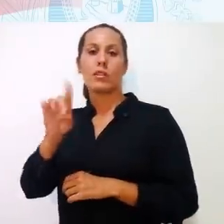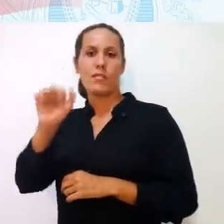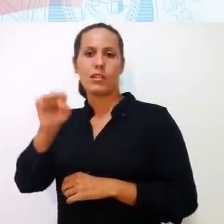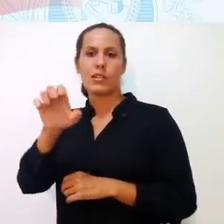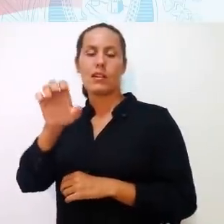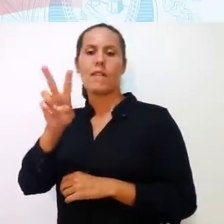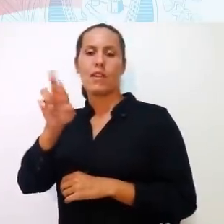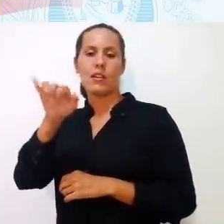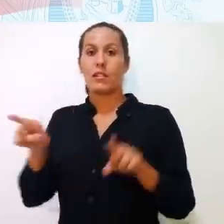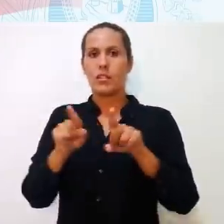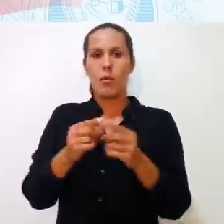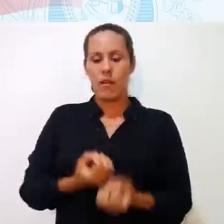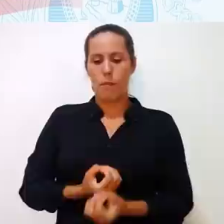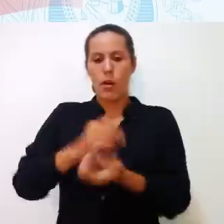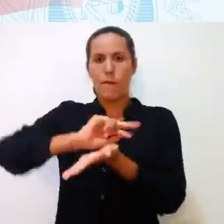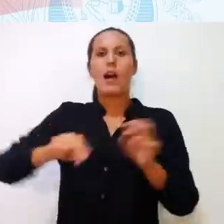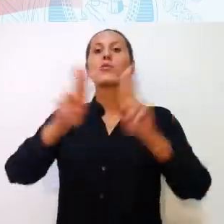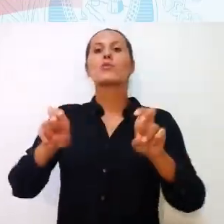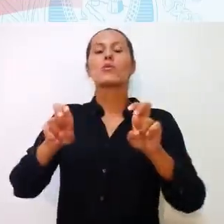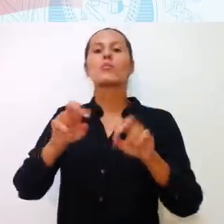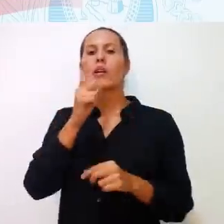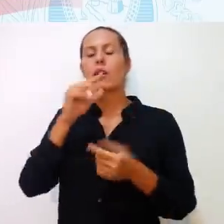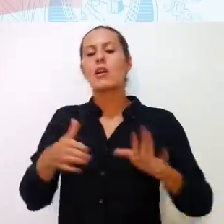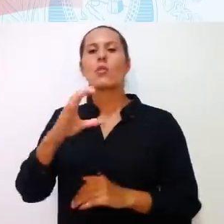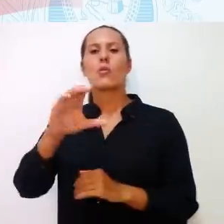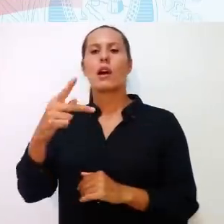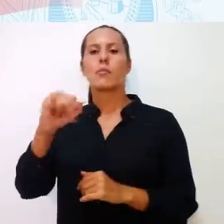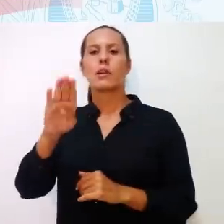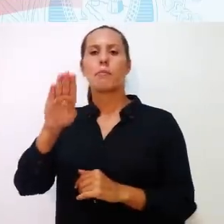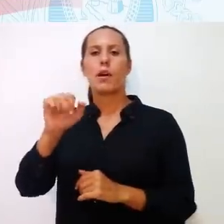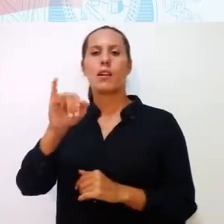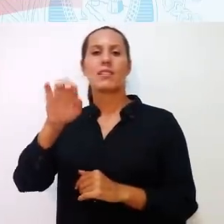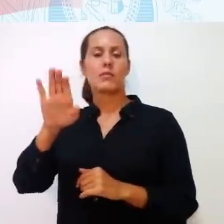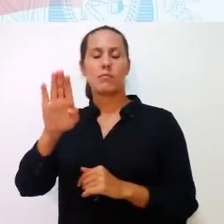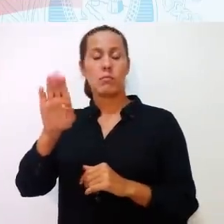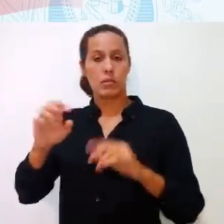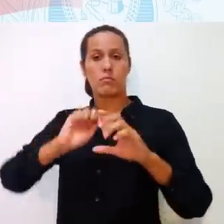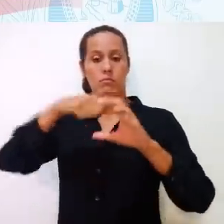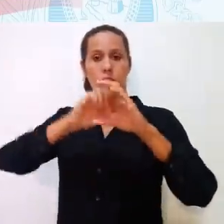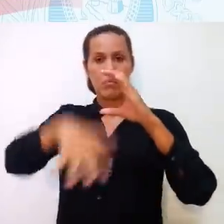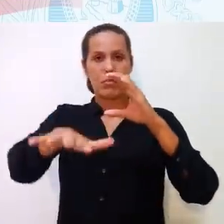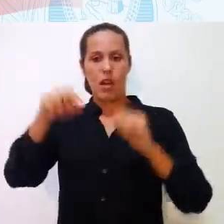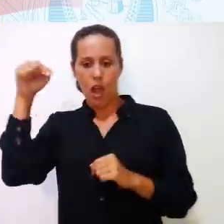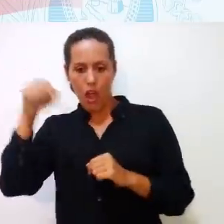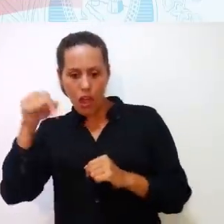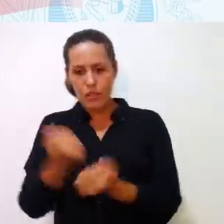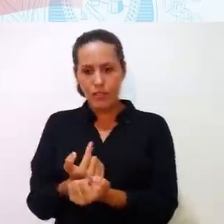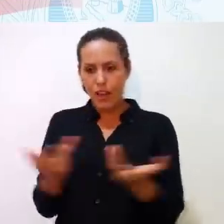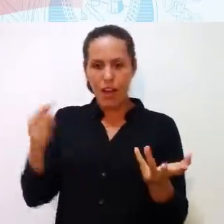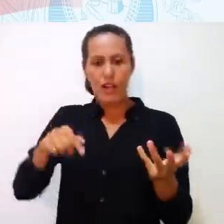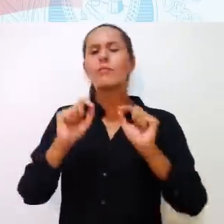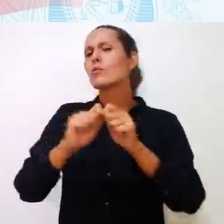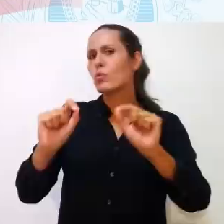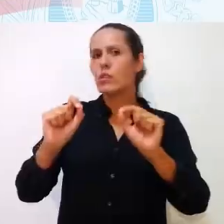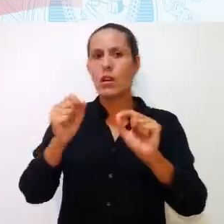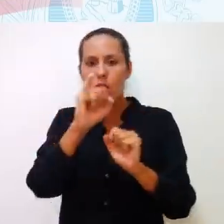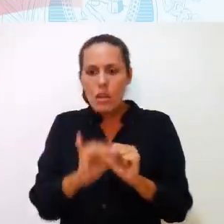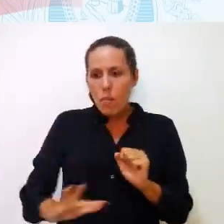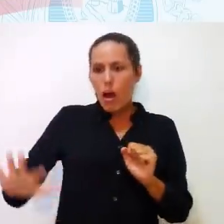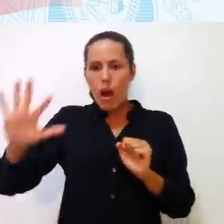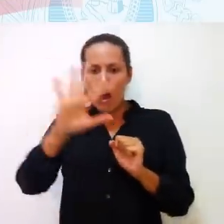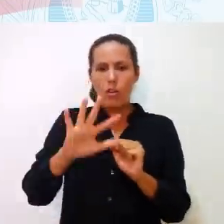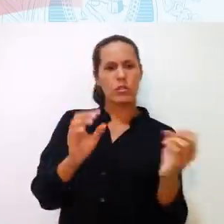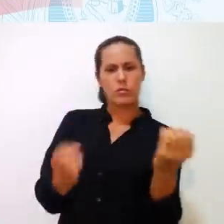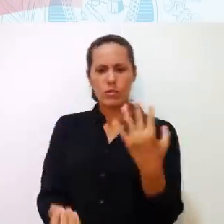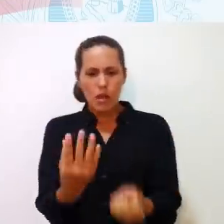rio Capibaribe. De maneira racional e equilibrada, João Cabral se destacou por criar belas imagens, sem esquecer